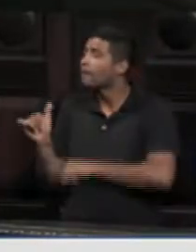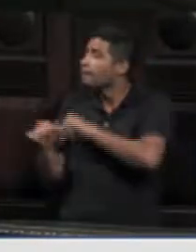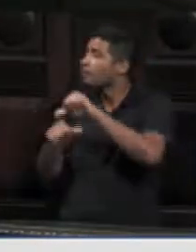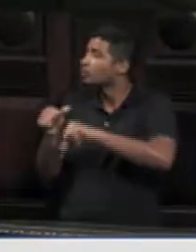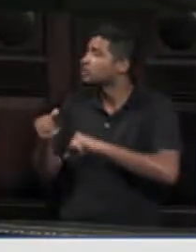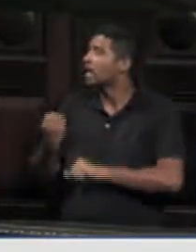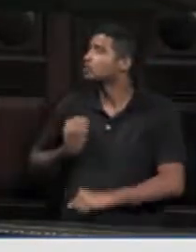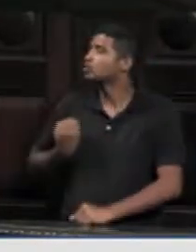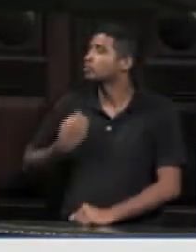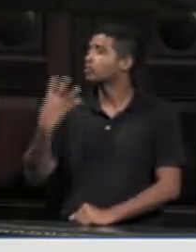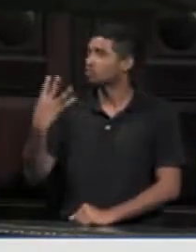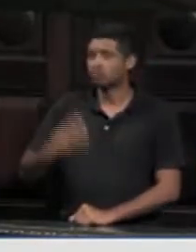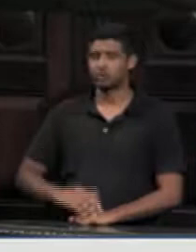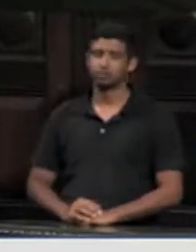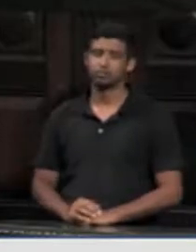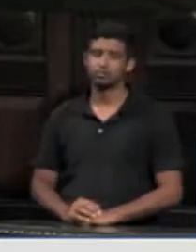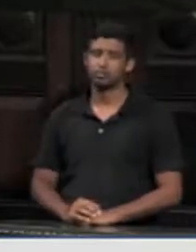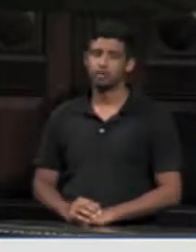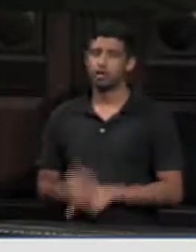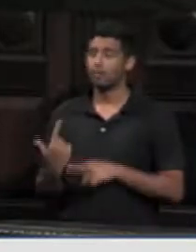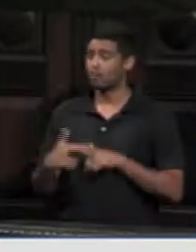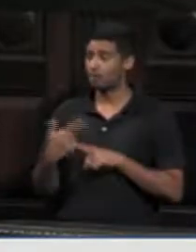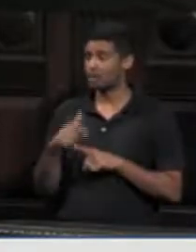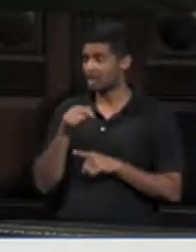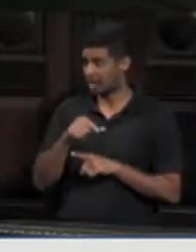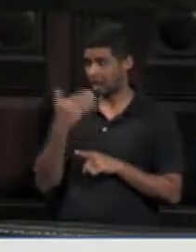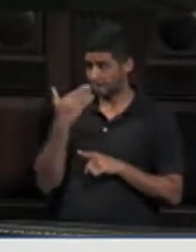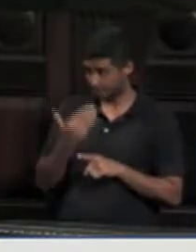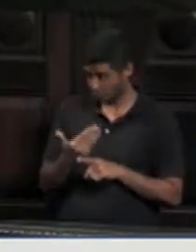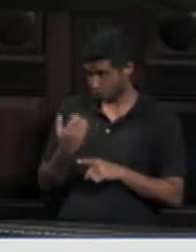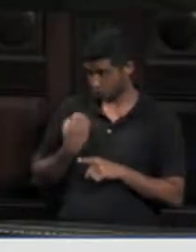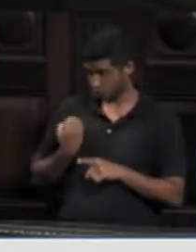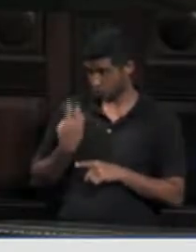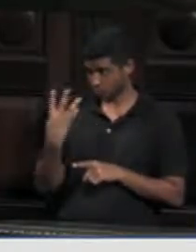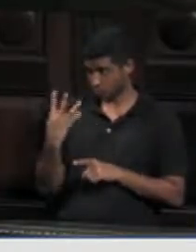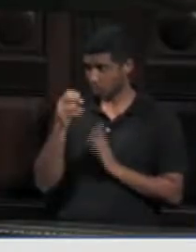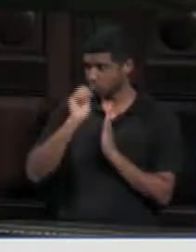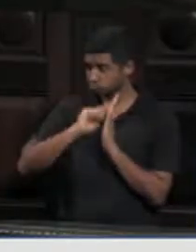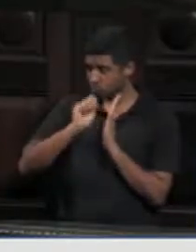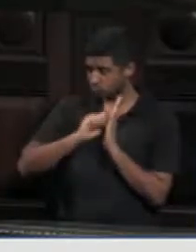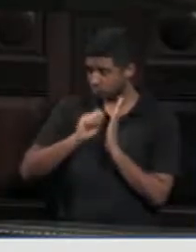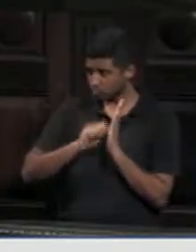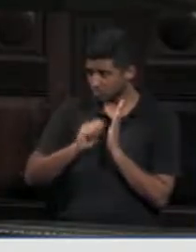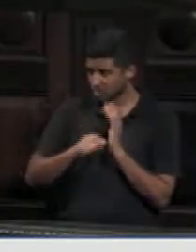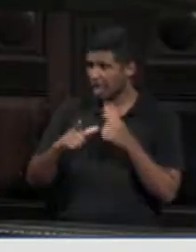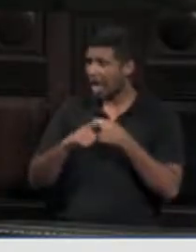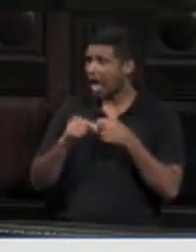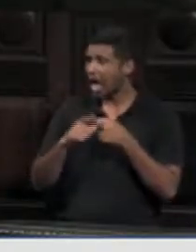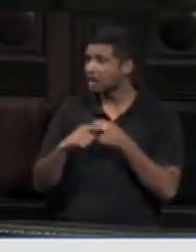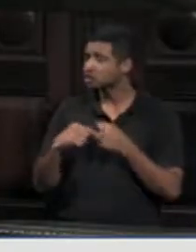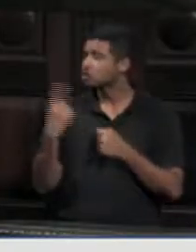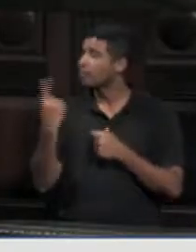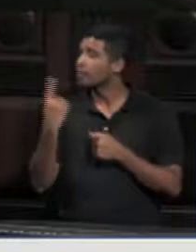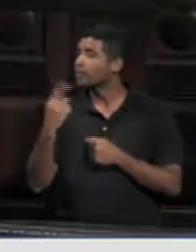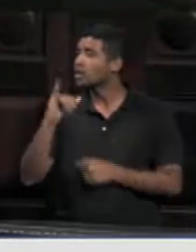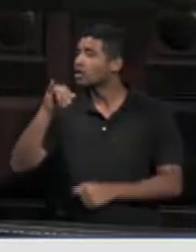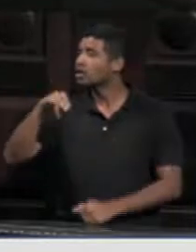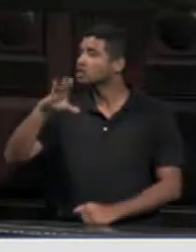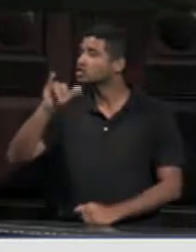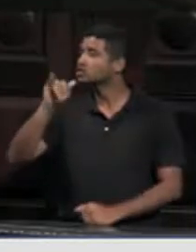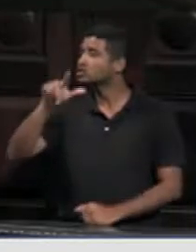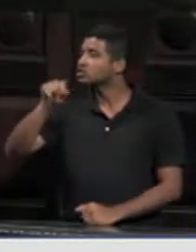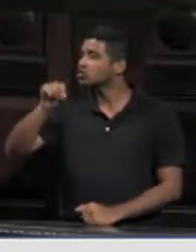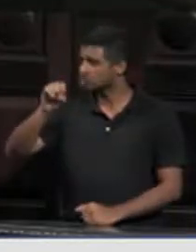número 4, que lá no incentivo está escrito, artigo 1º, inciso 8, pode ir lá, está